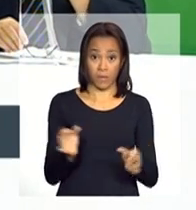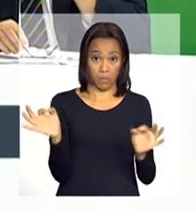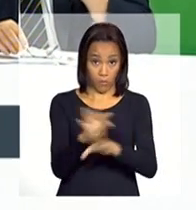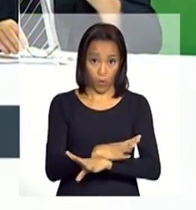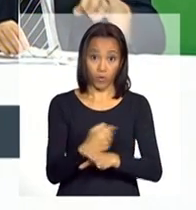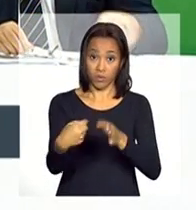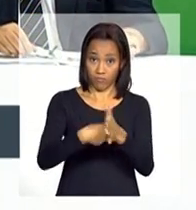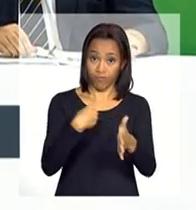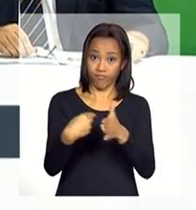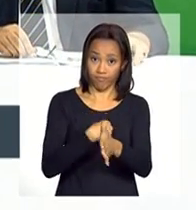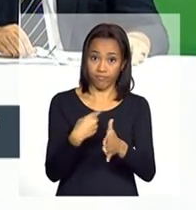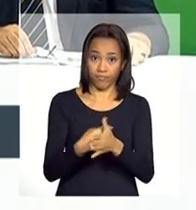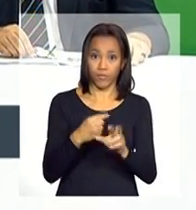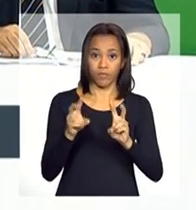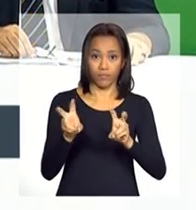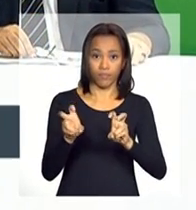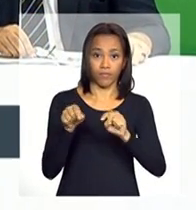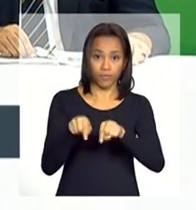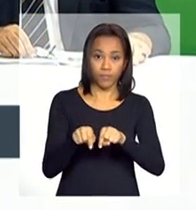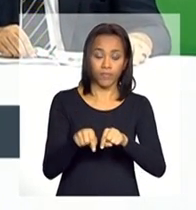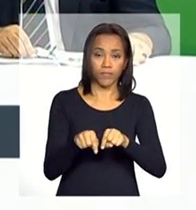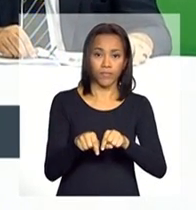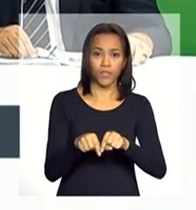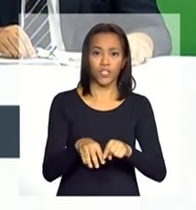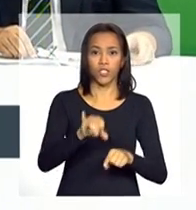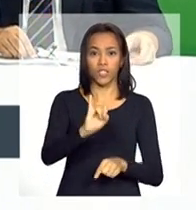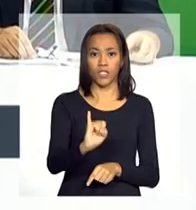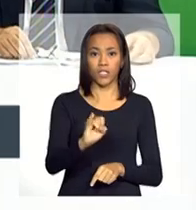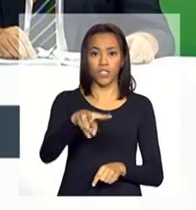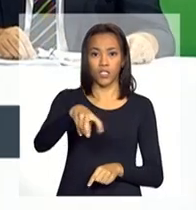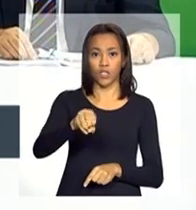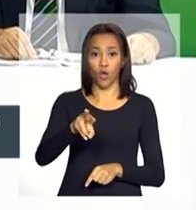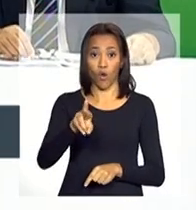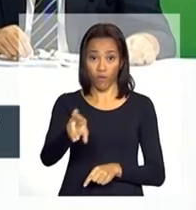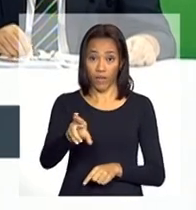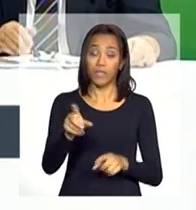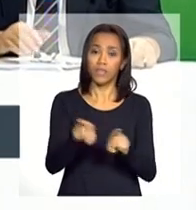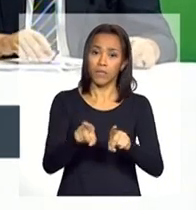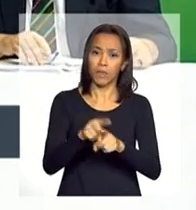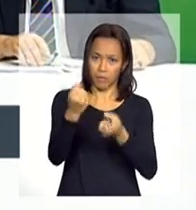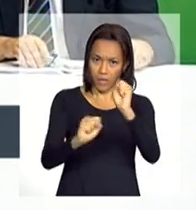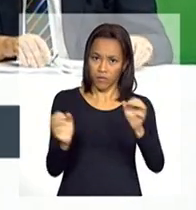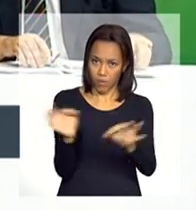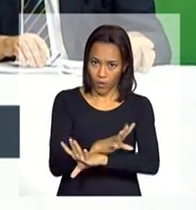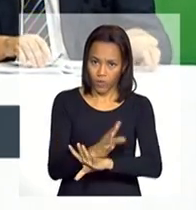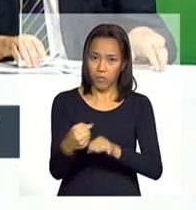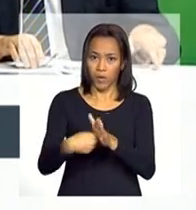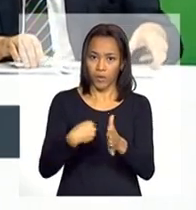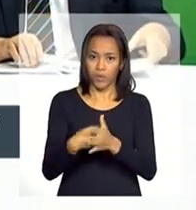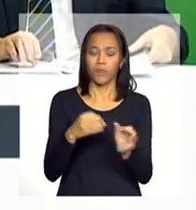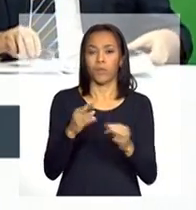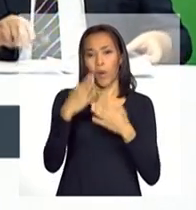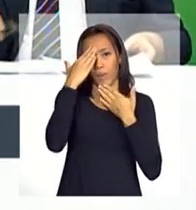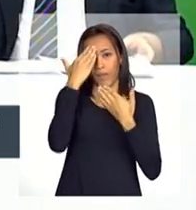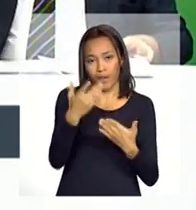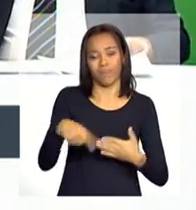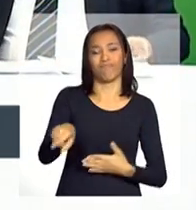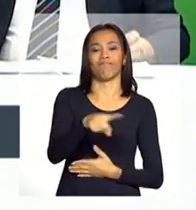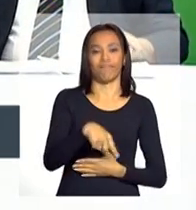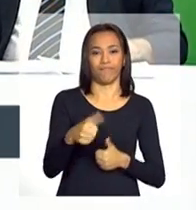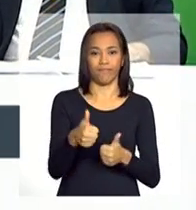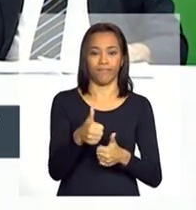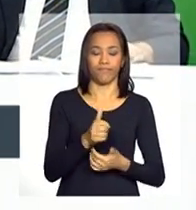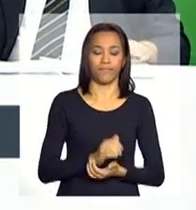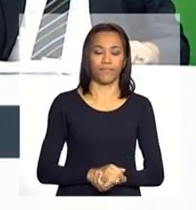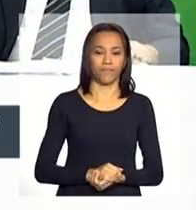então de e nova empresa terminou Ok então obrigado a